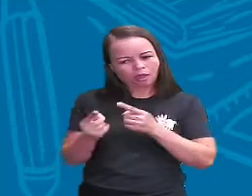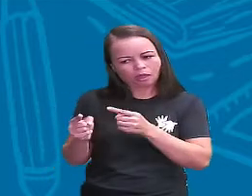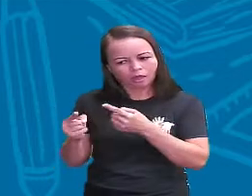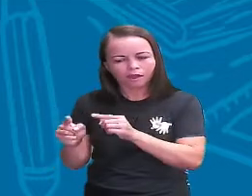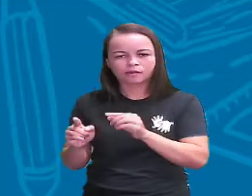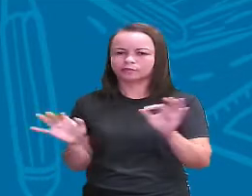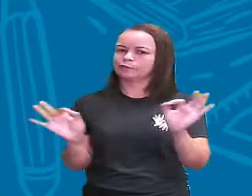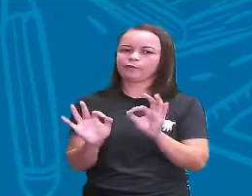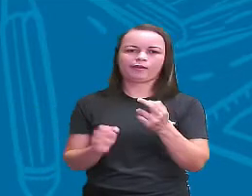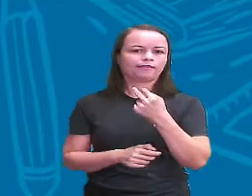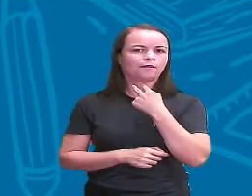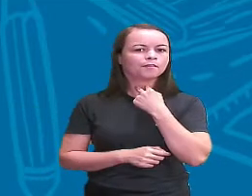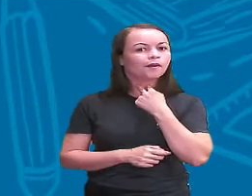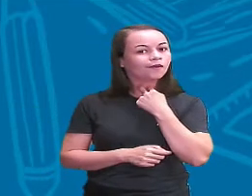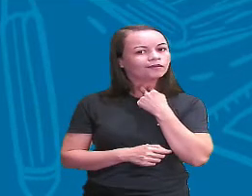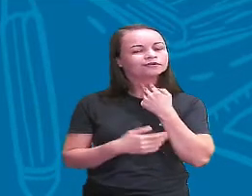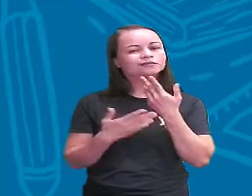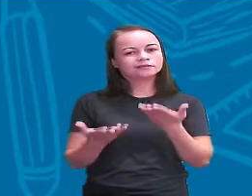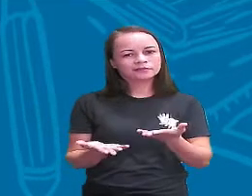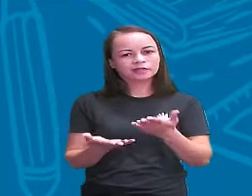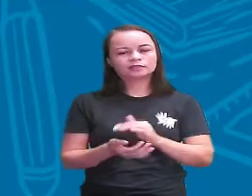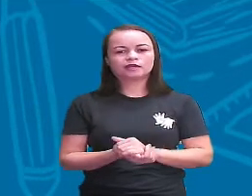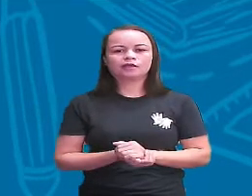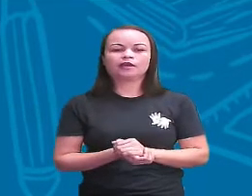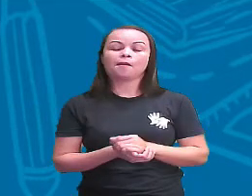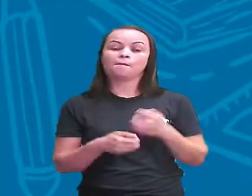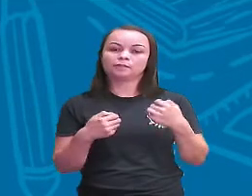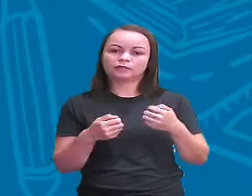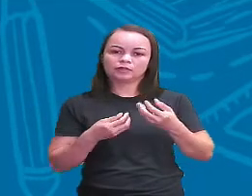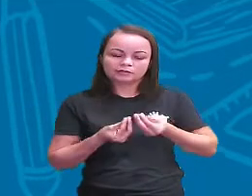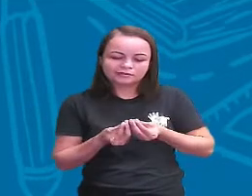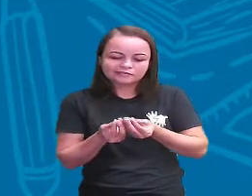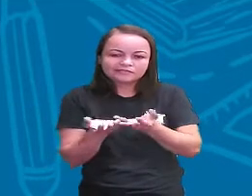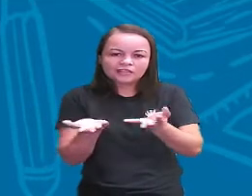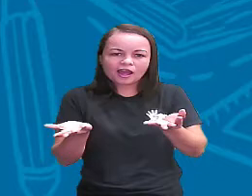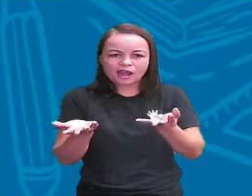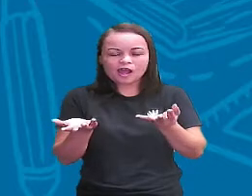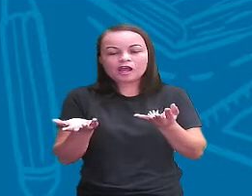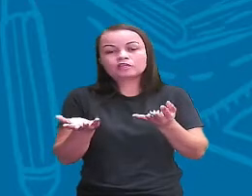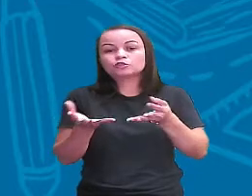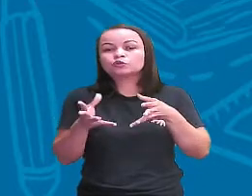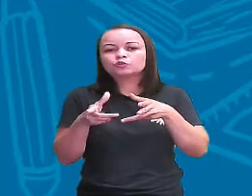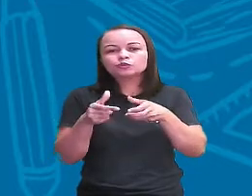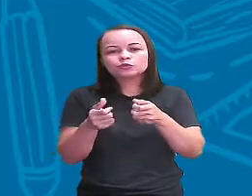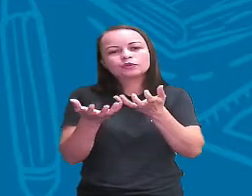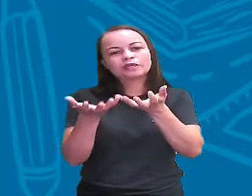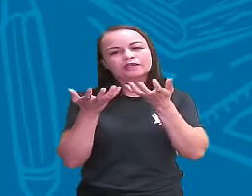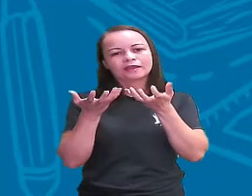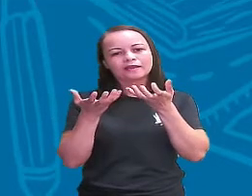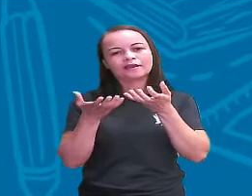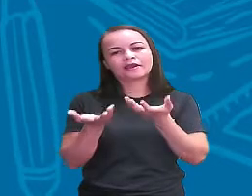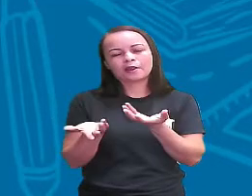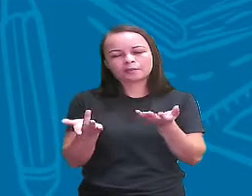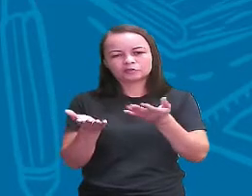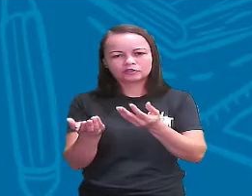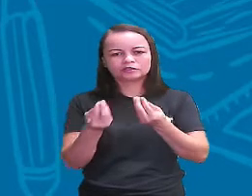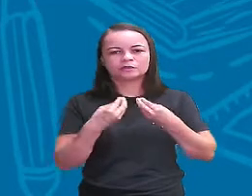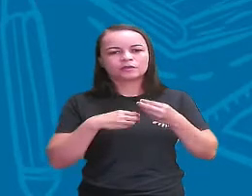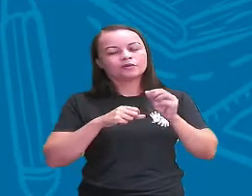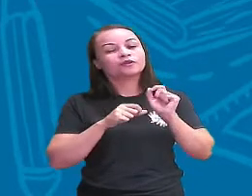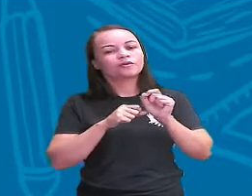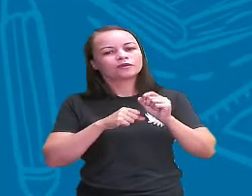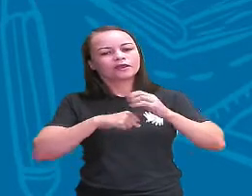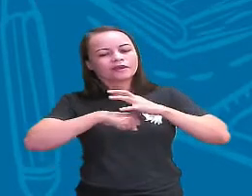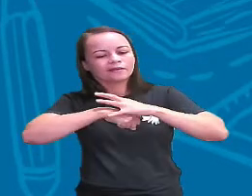as pessoas. Então, a gente só deve dar aquilo que nós queremos receber, que é